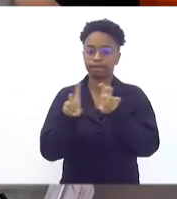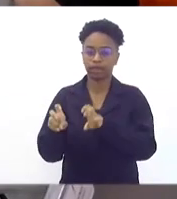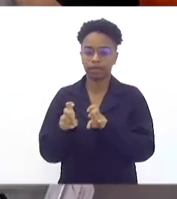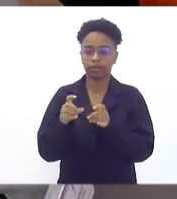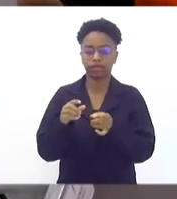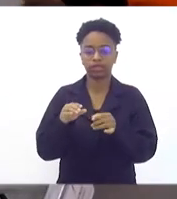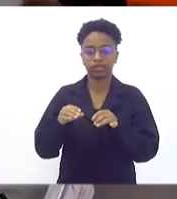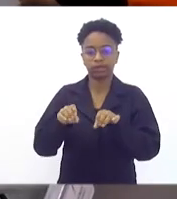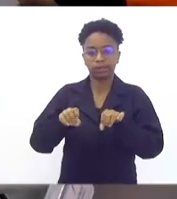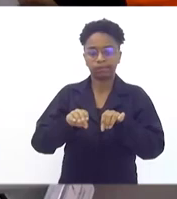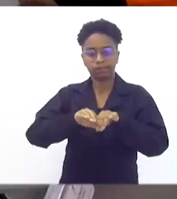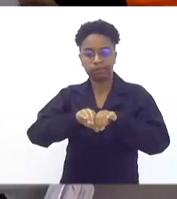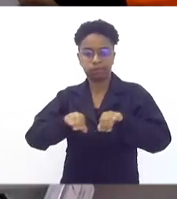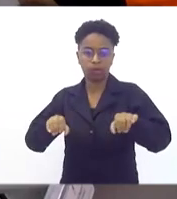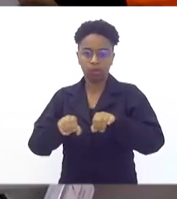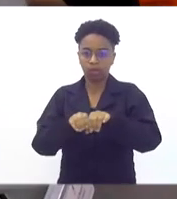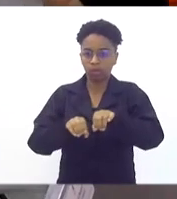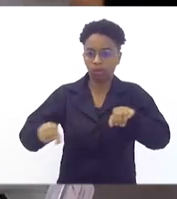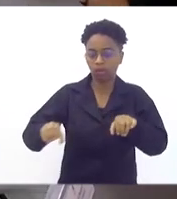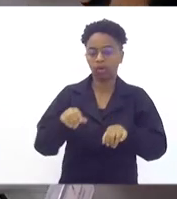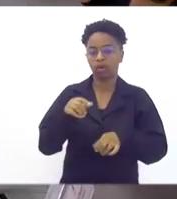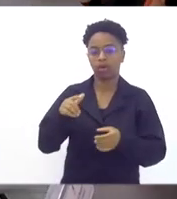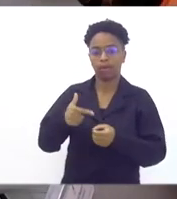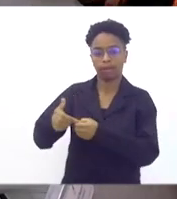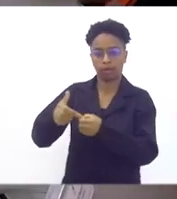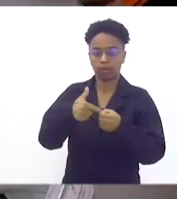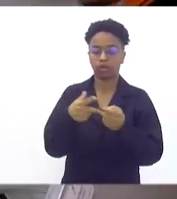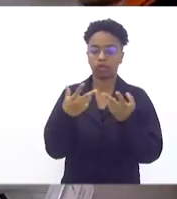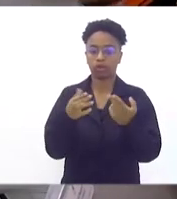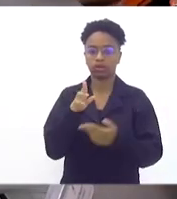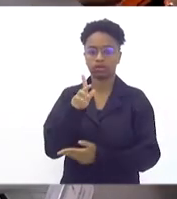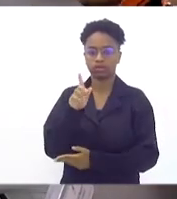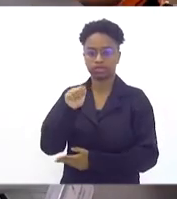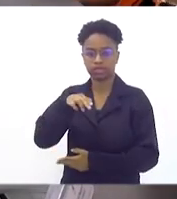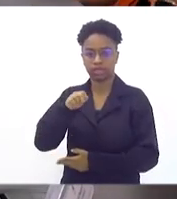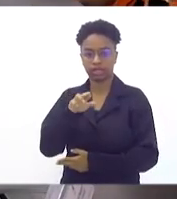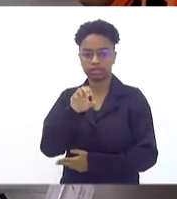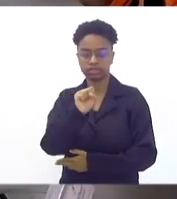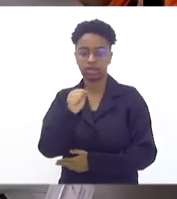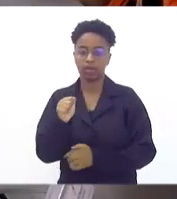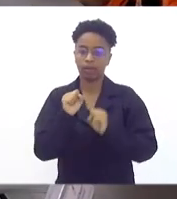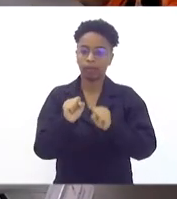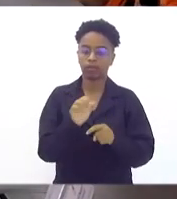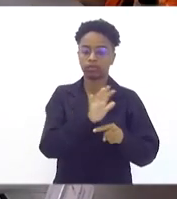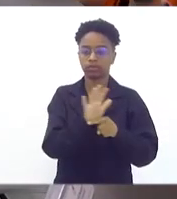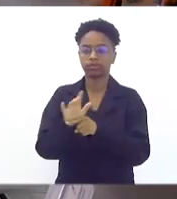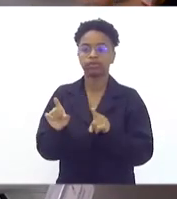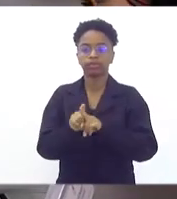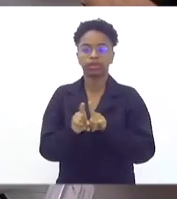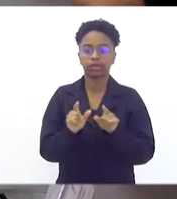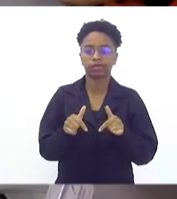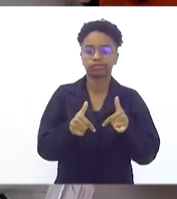desligamento desses postes como a genérrsia pode criar normativas Como pode contribuir é também a predisposição da empresa em melhorar